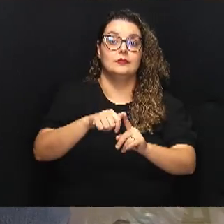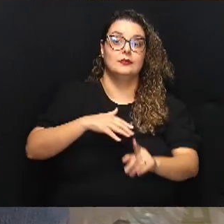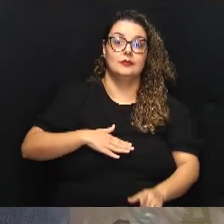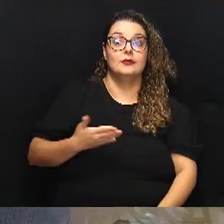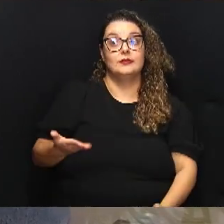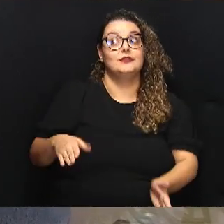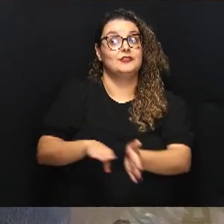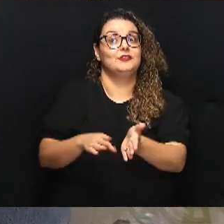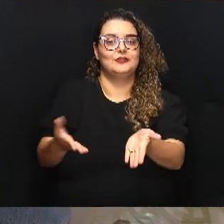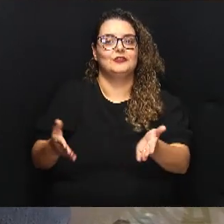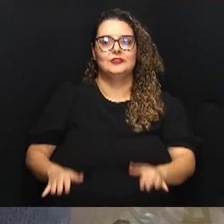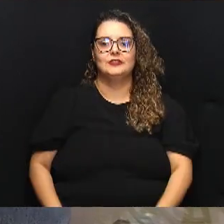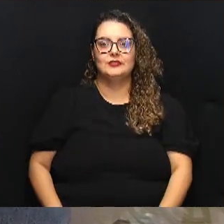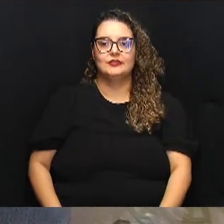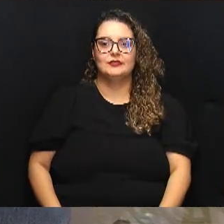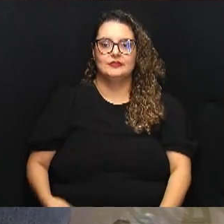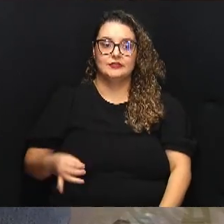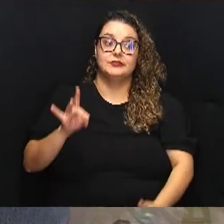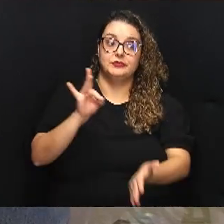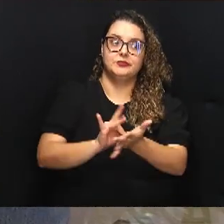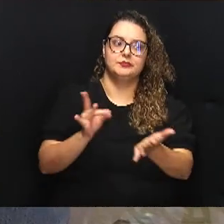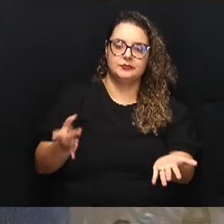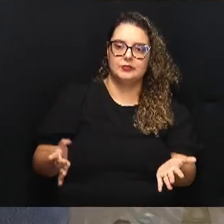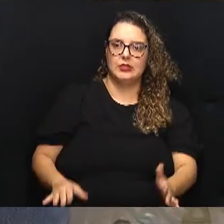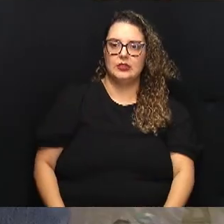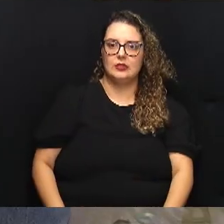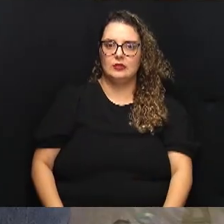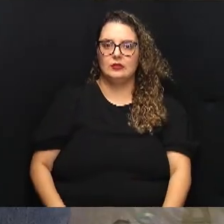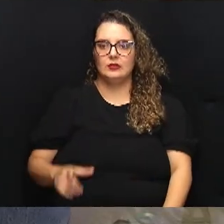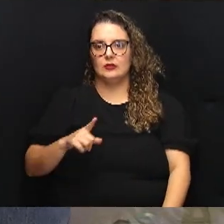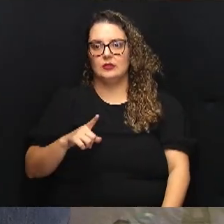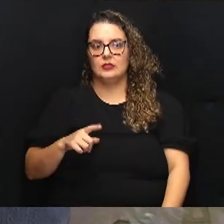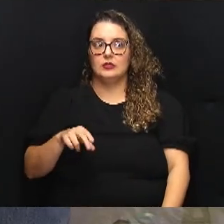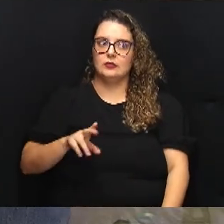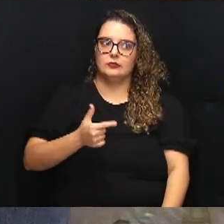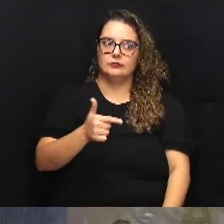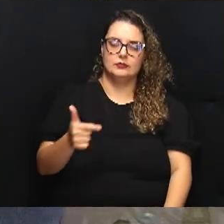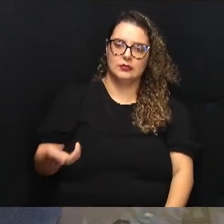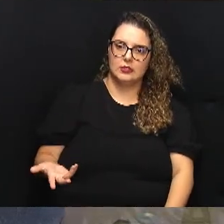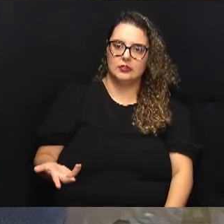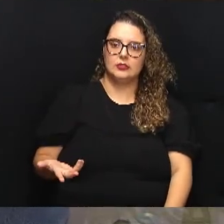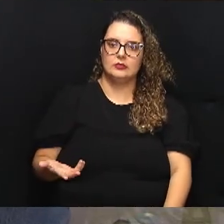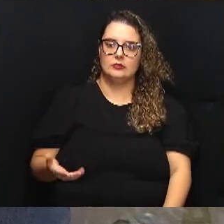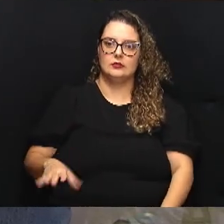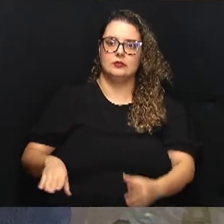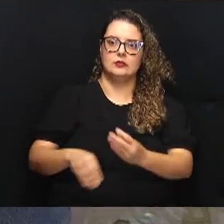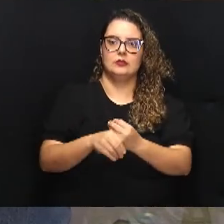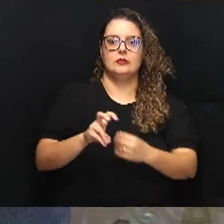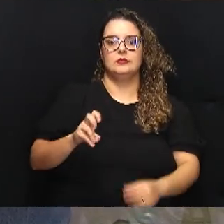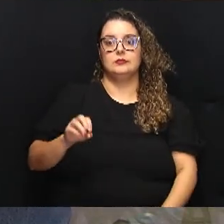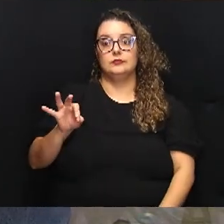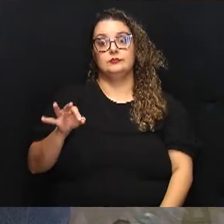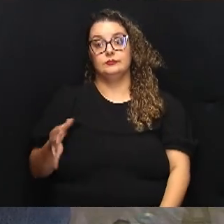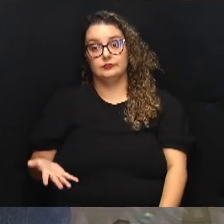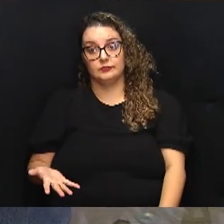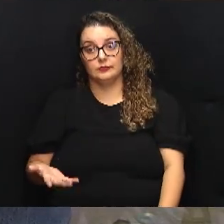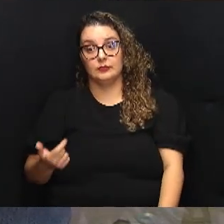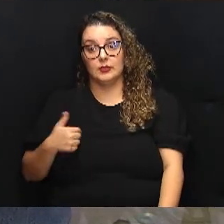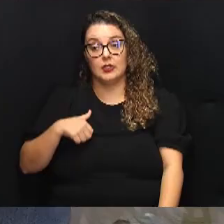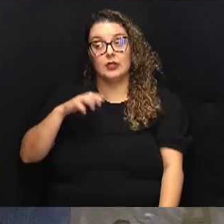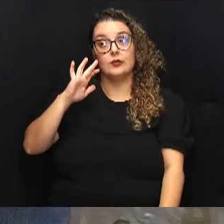aí, se de fato a gente vai ter ou não vai ter esse acréscimo aí de 50%. Eu